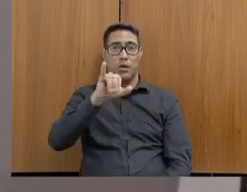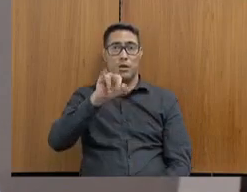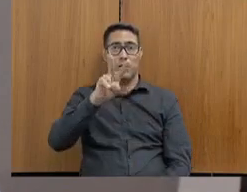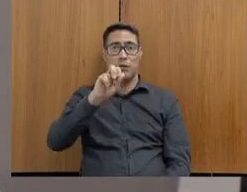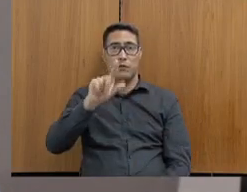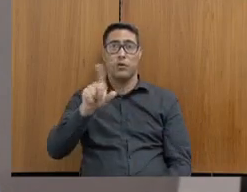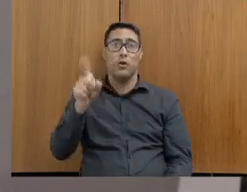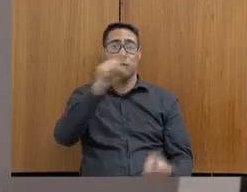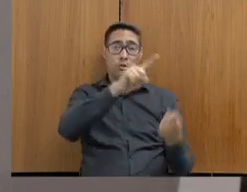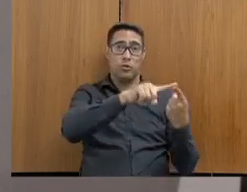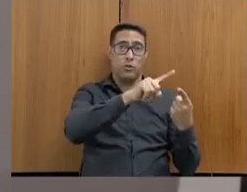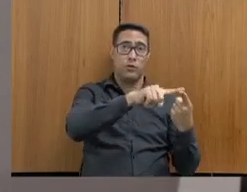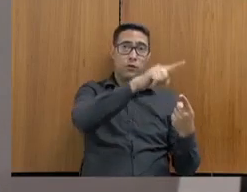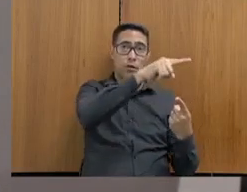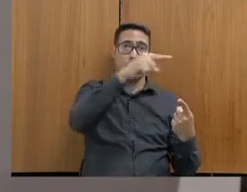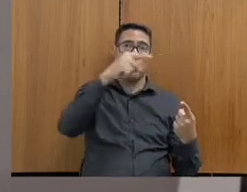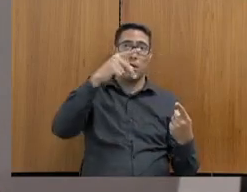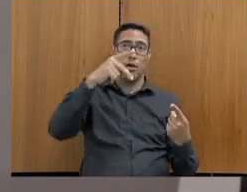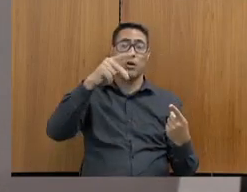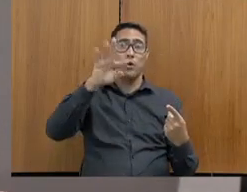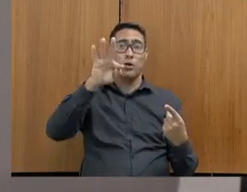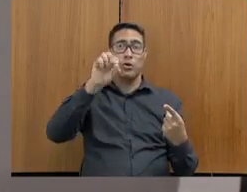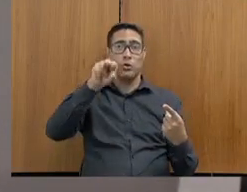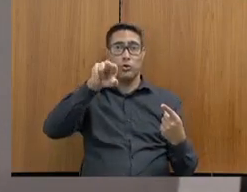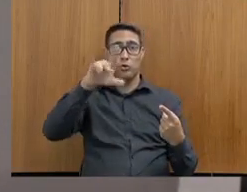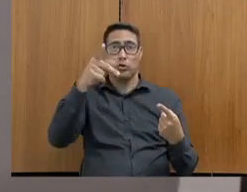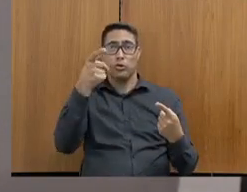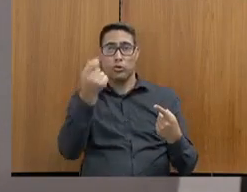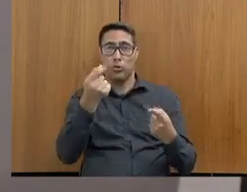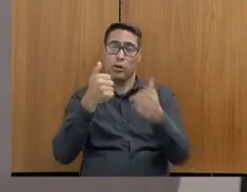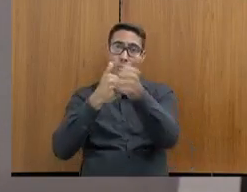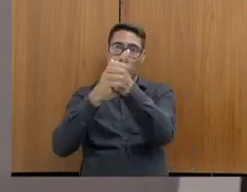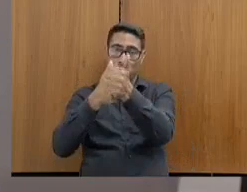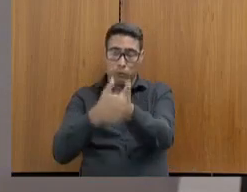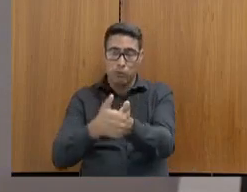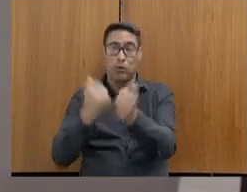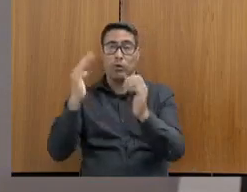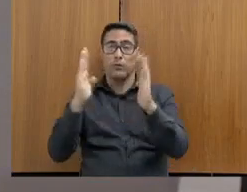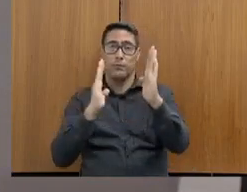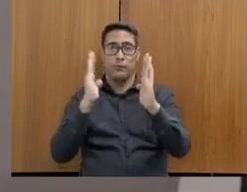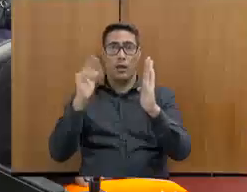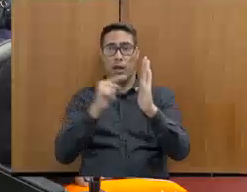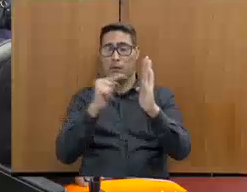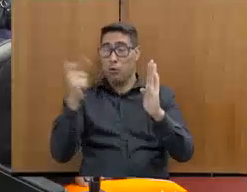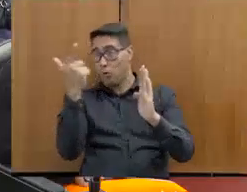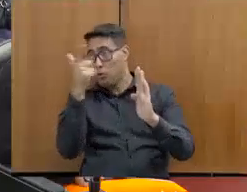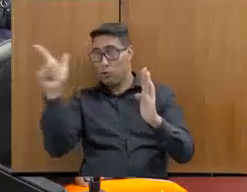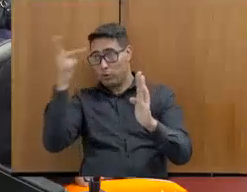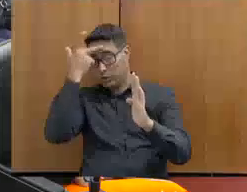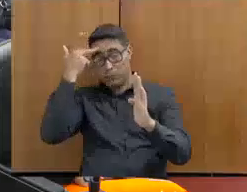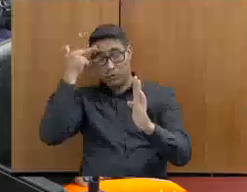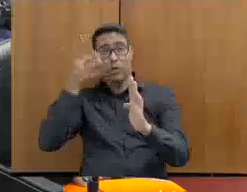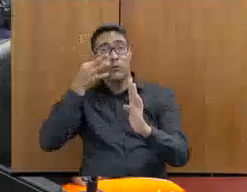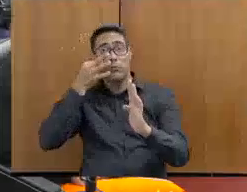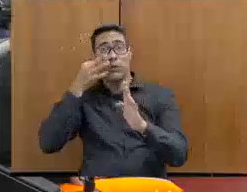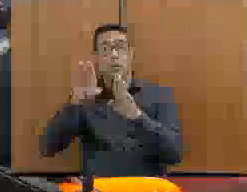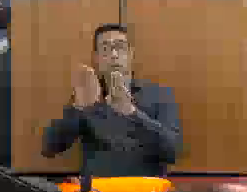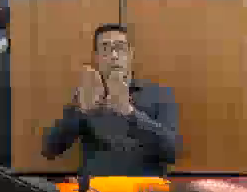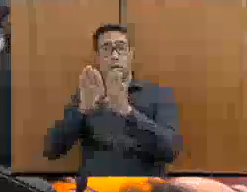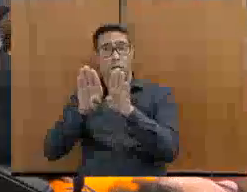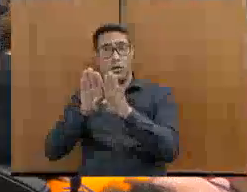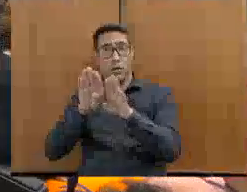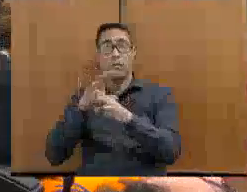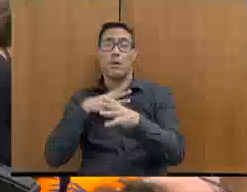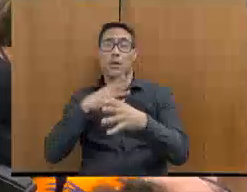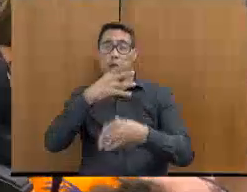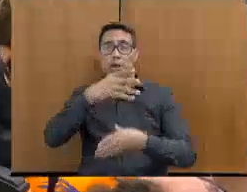Toninho nosso vice-presidente do sindpol acompanhou aqui né a época com outros presentes é que foi editado a lei